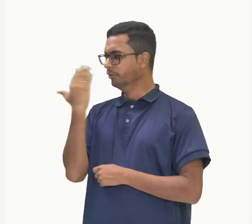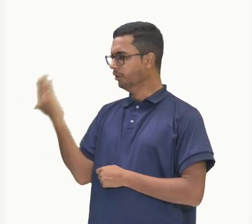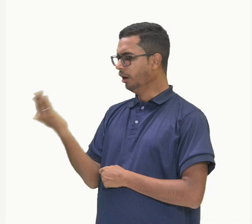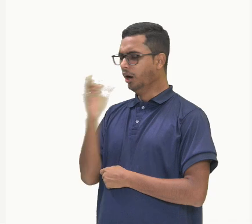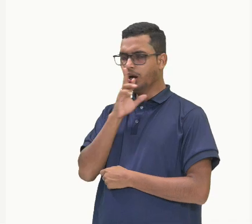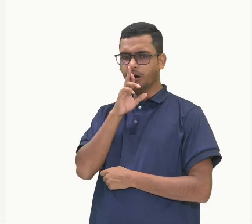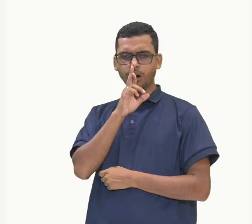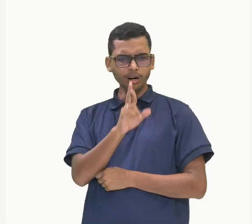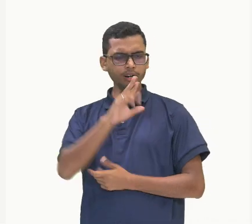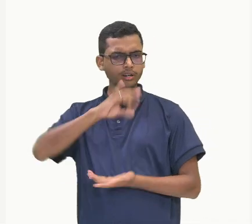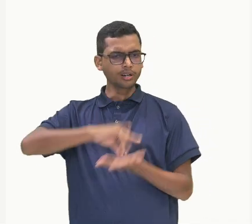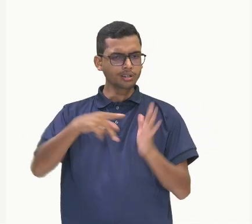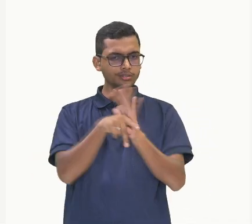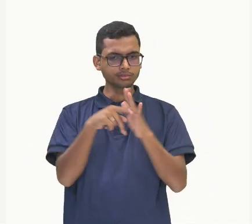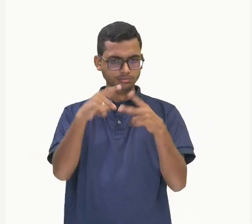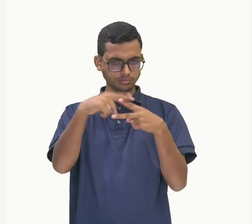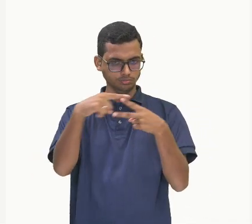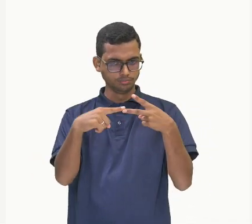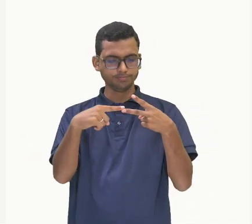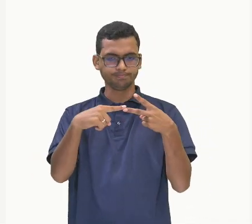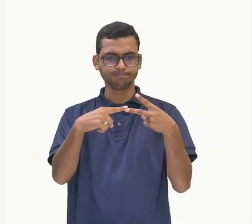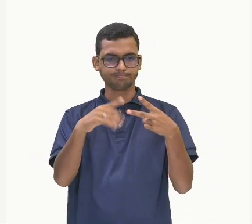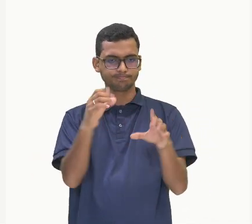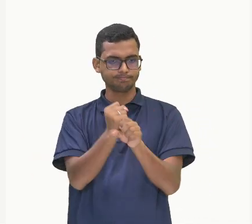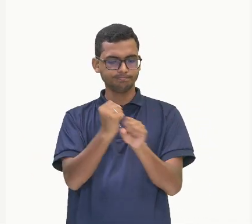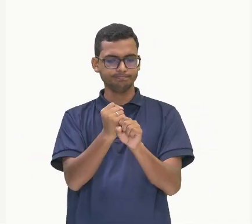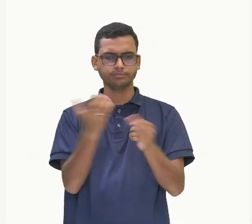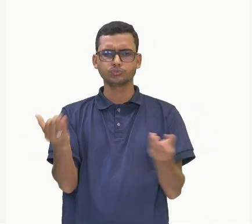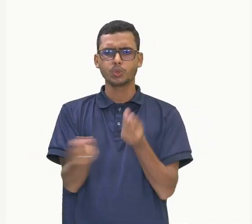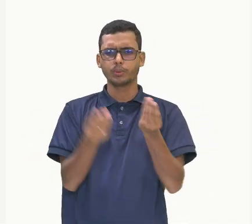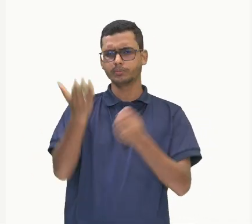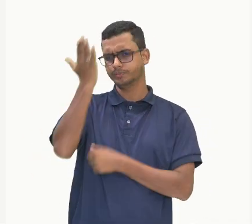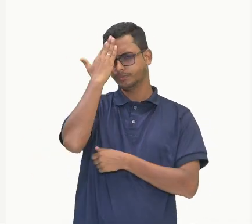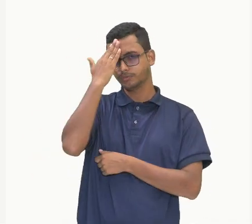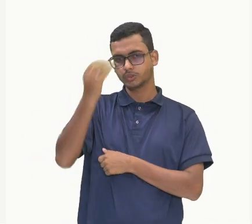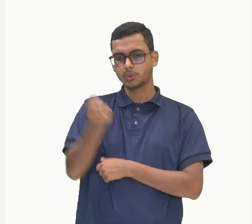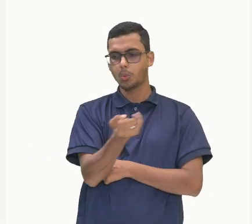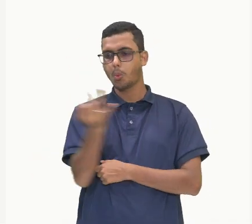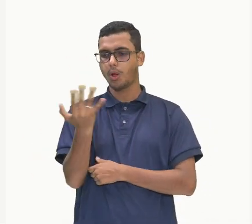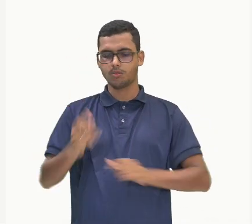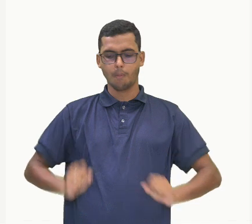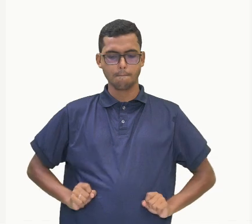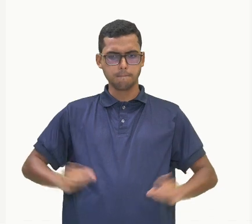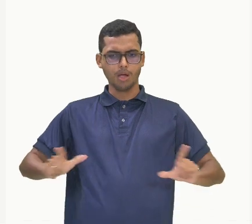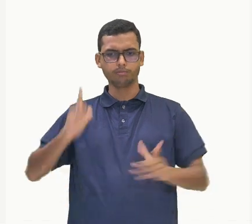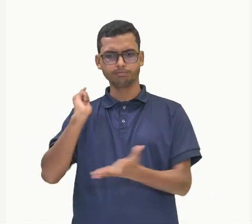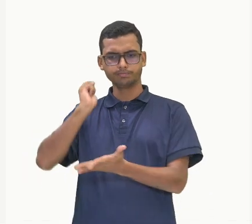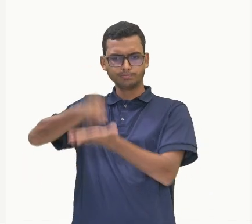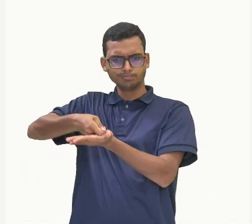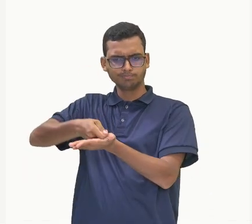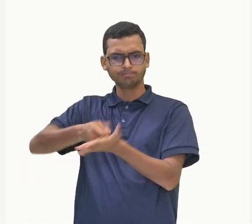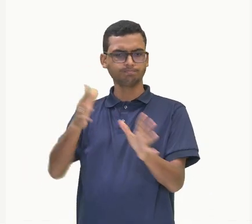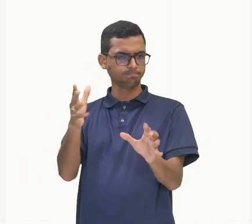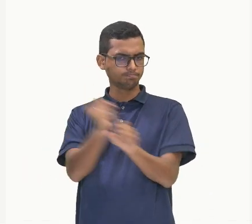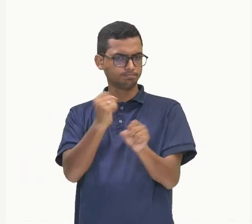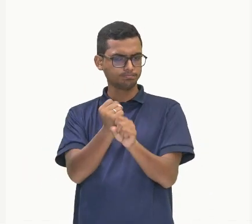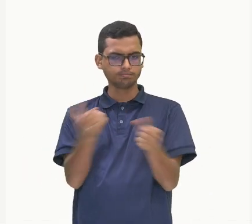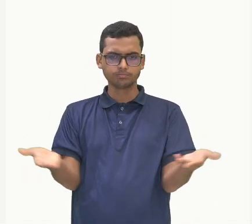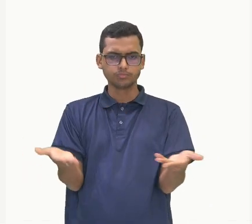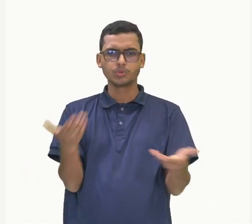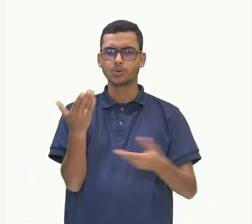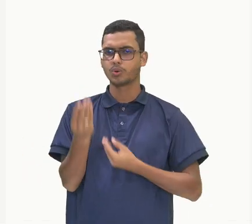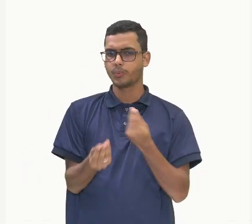8,50 é o valor da vitamina. Então, como eu quero saber quanto que ela gastou, eu vou somar, né? Como